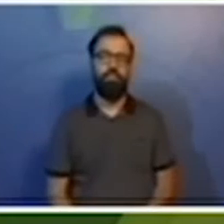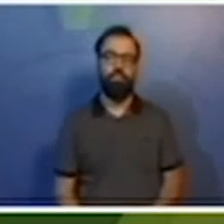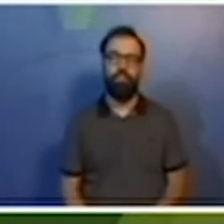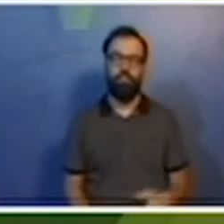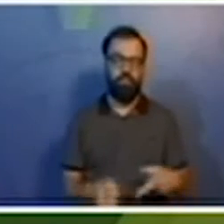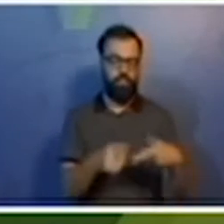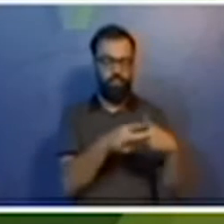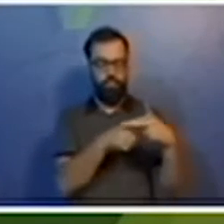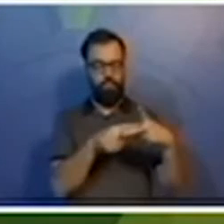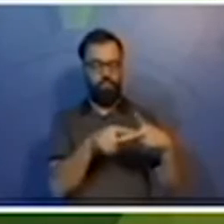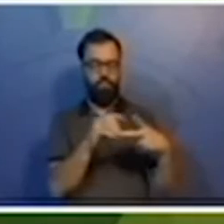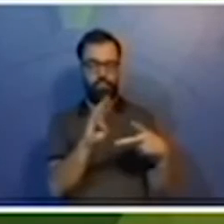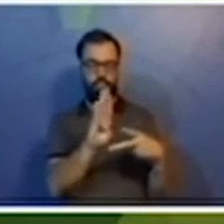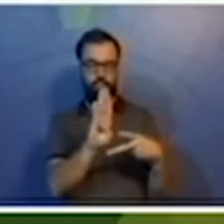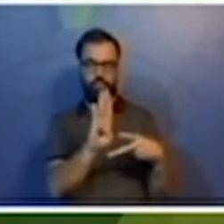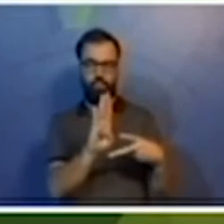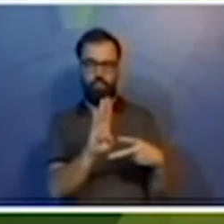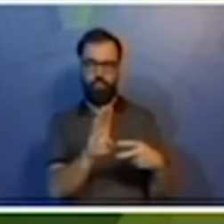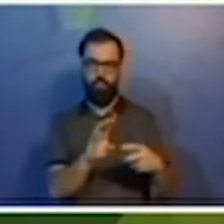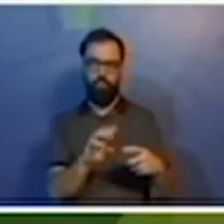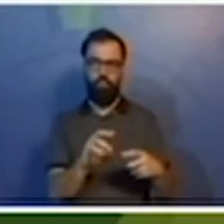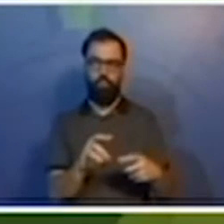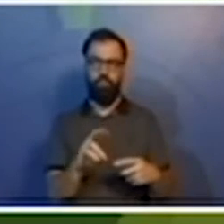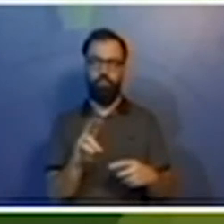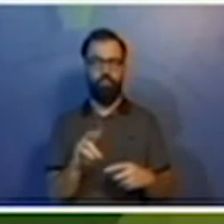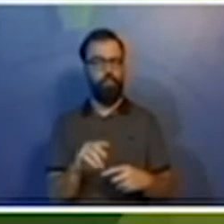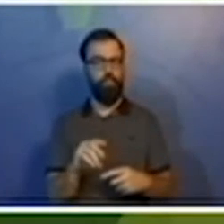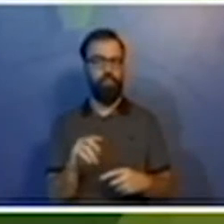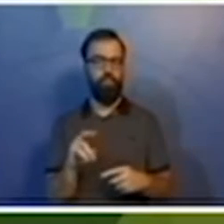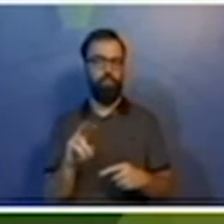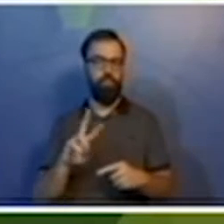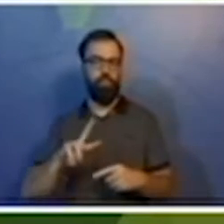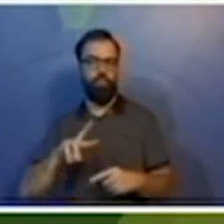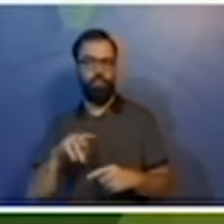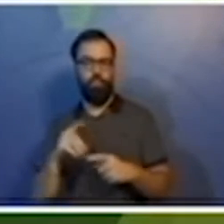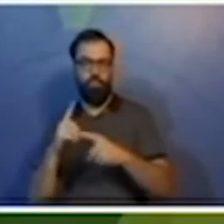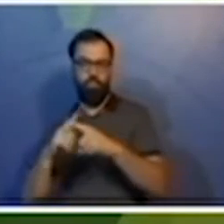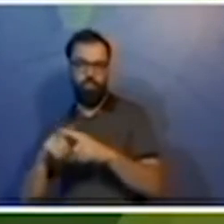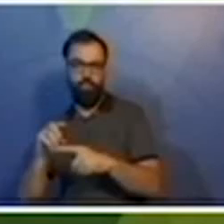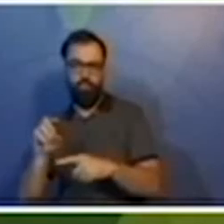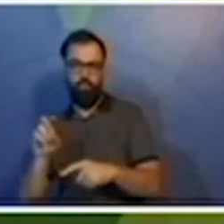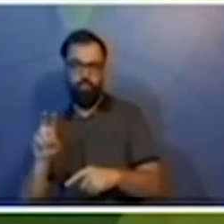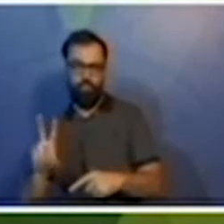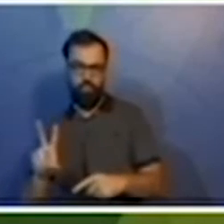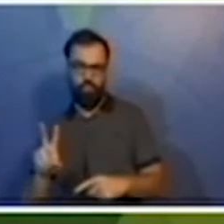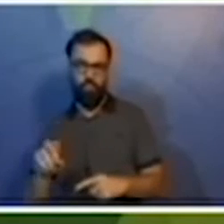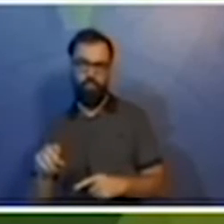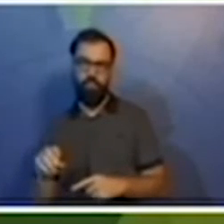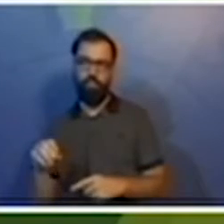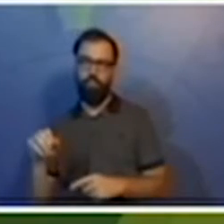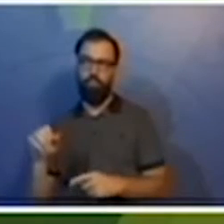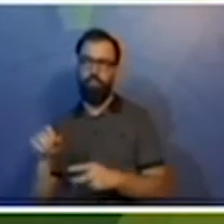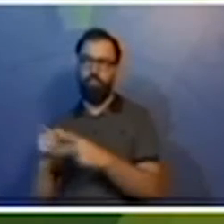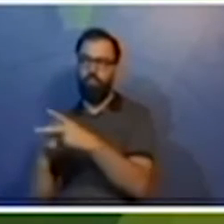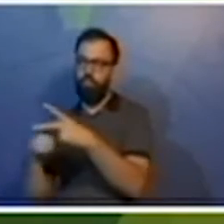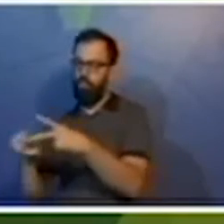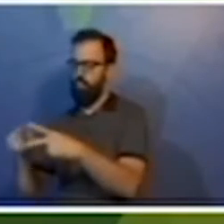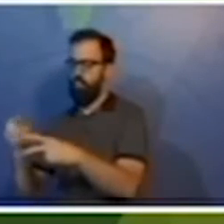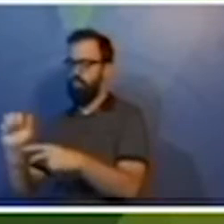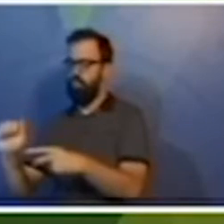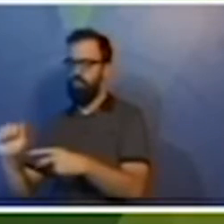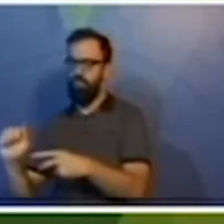A medida do ângulo B é o dobro da medida de A. Ou seja, meu B vai ser